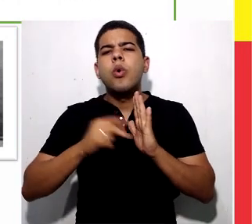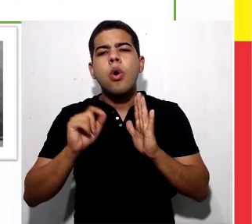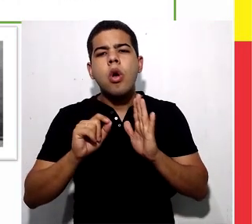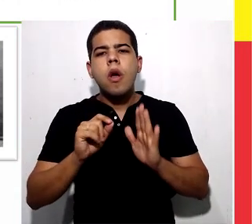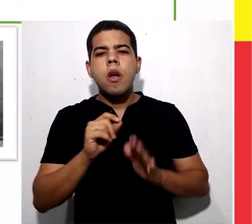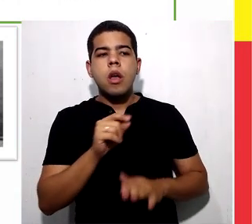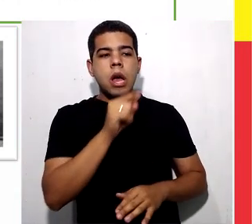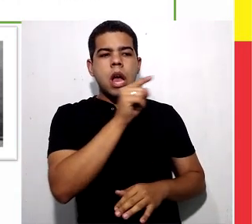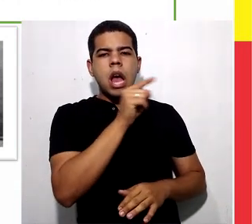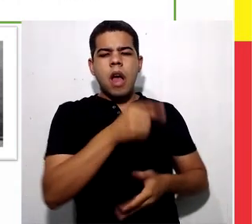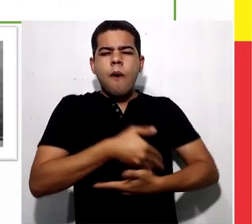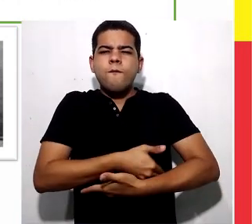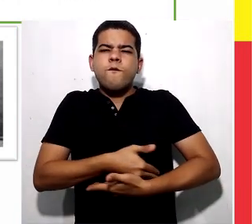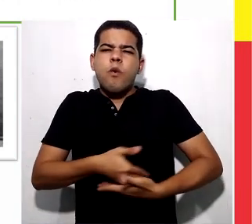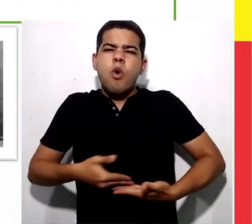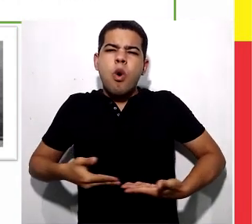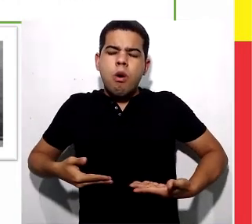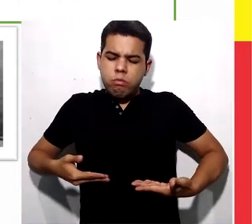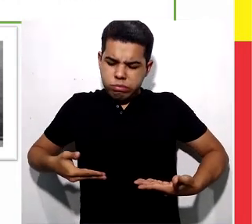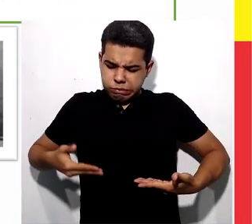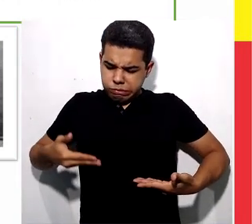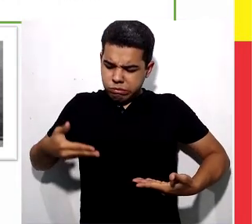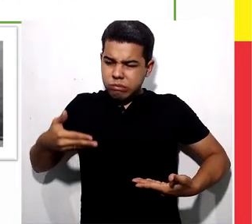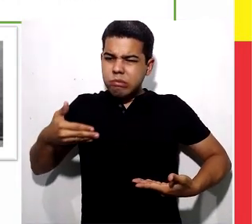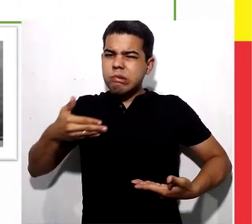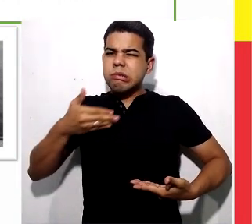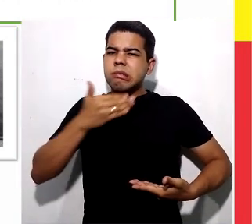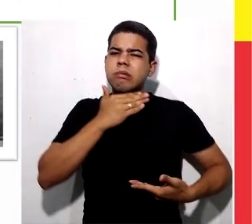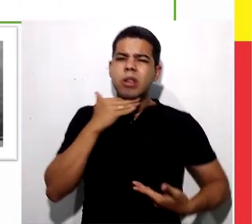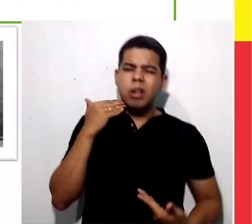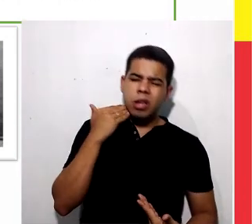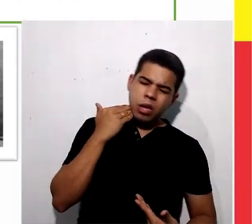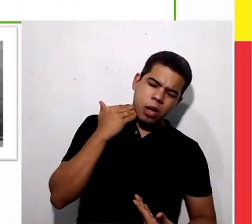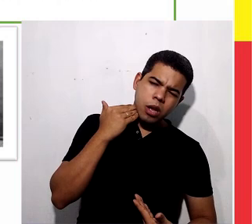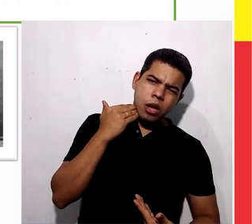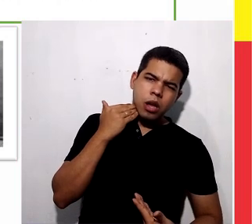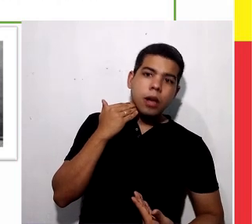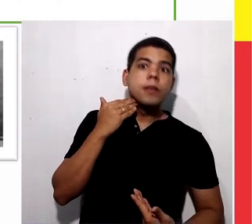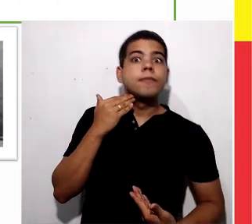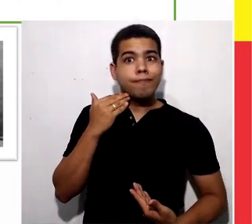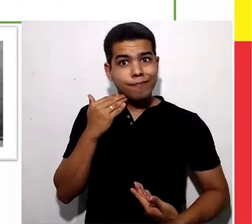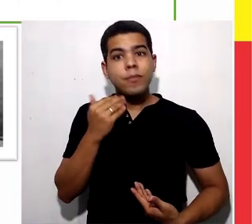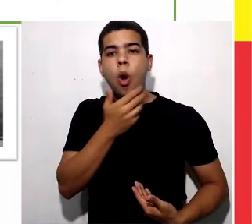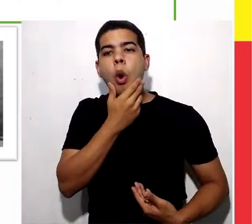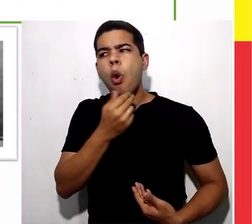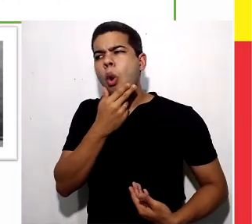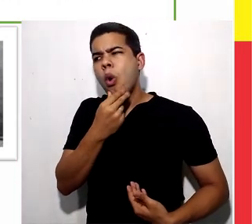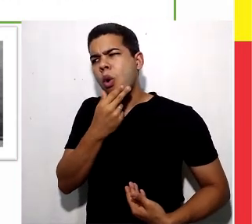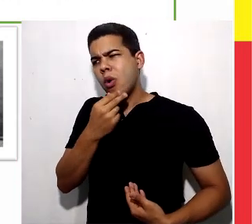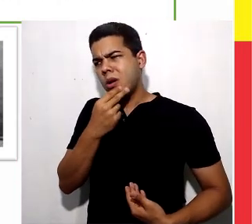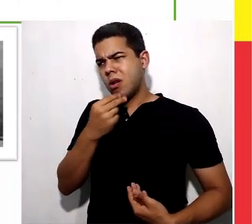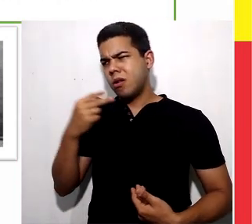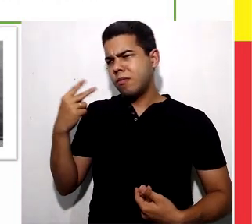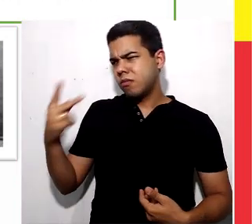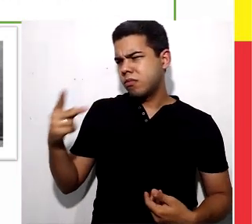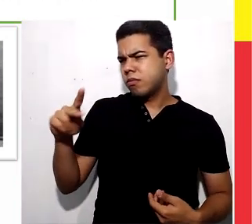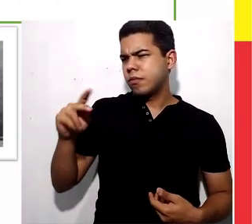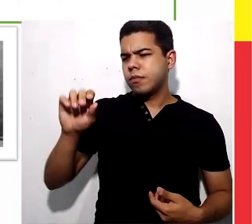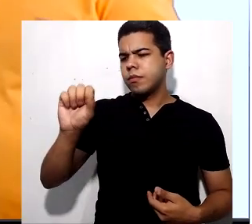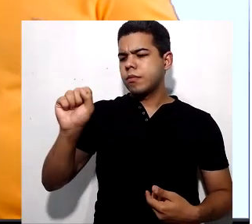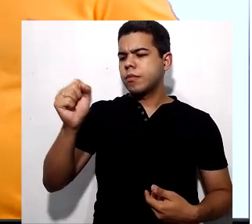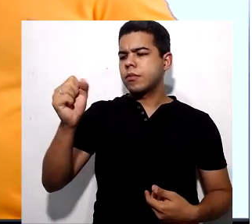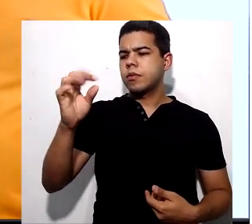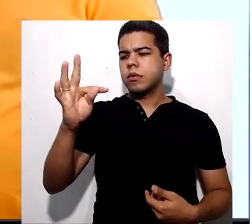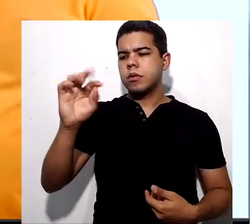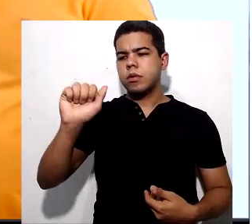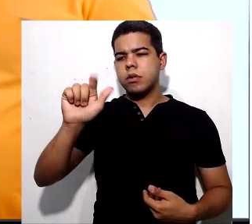deixar morrer de fome. Quando Stalin, o grande ditador Stalin, russo, ele fecha os dutos da Ucrânia de gás, que